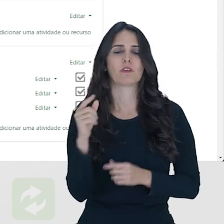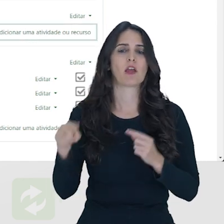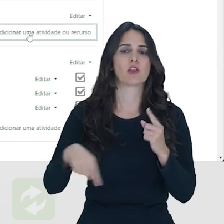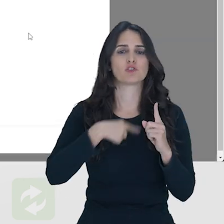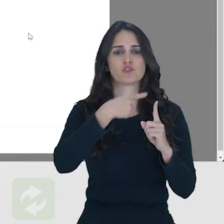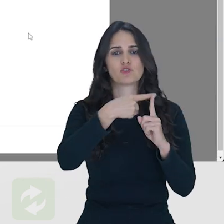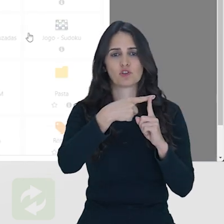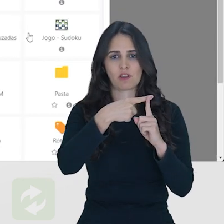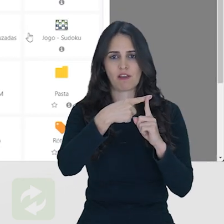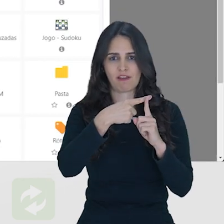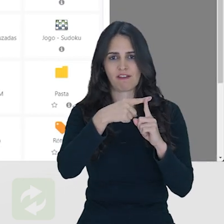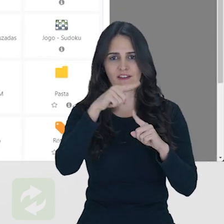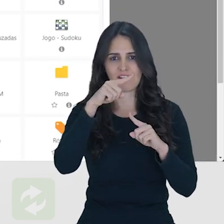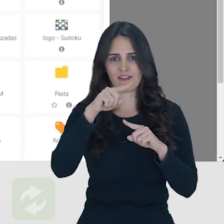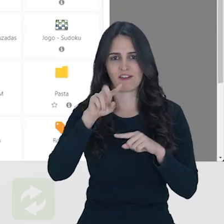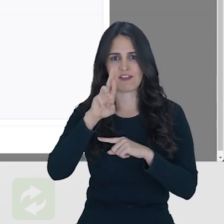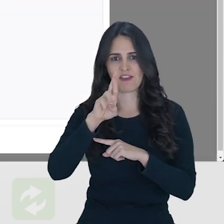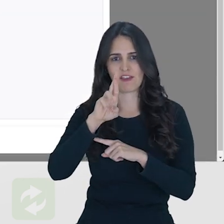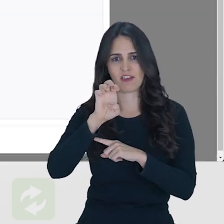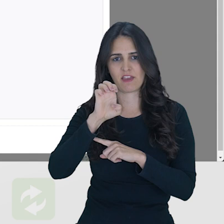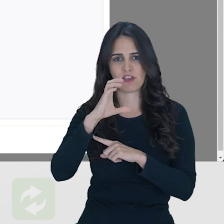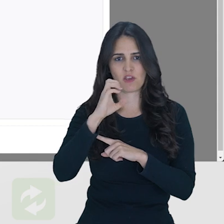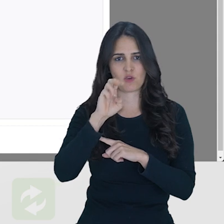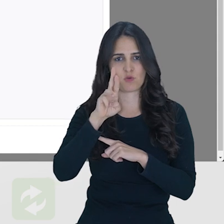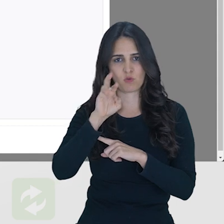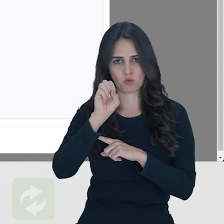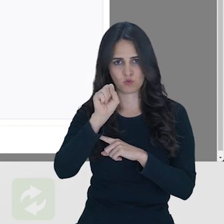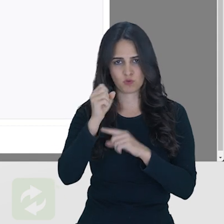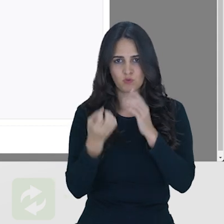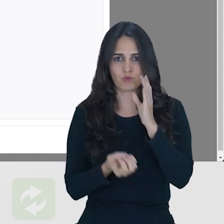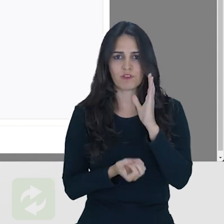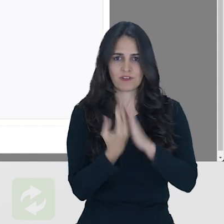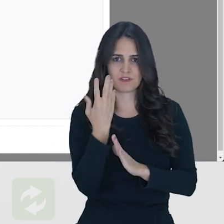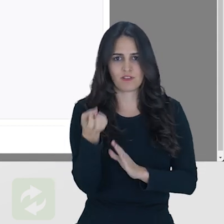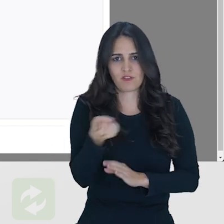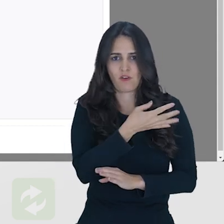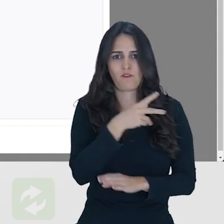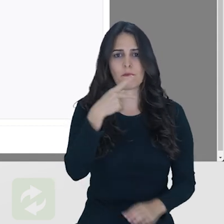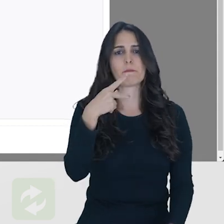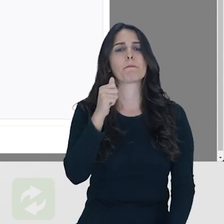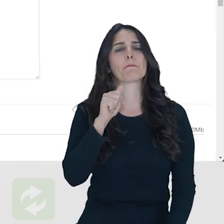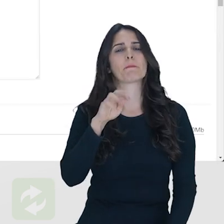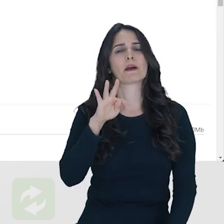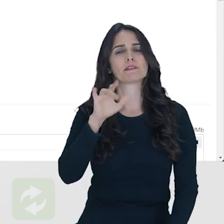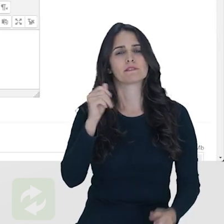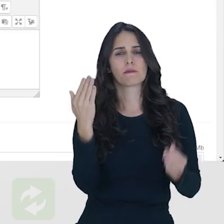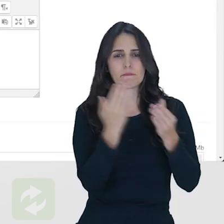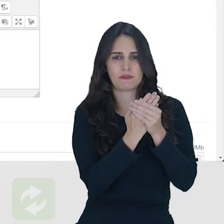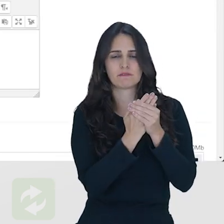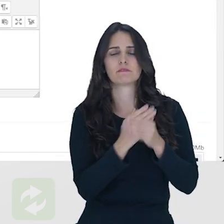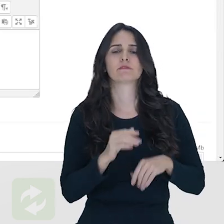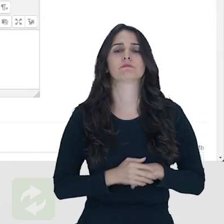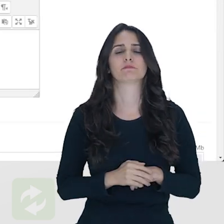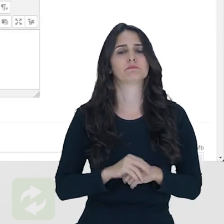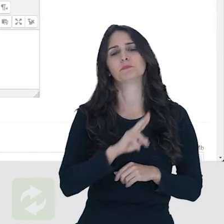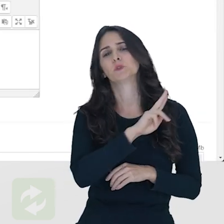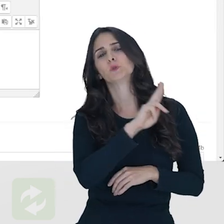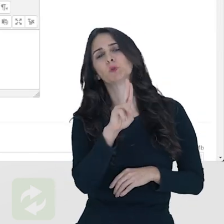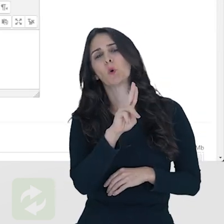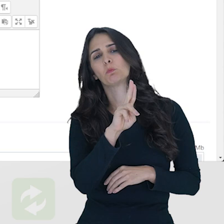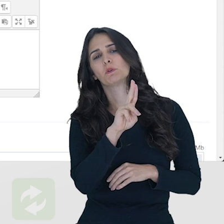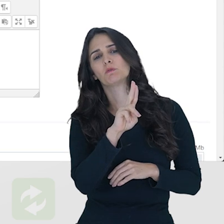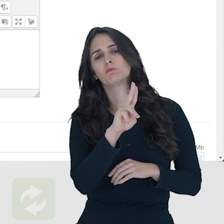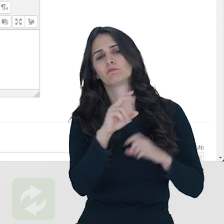adicionar uma atividade ou recurso vamos em Recursos pasta adicionar uma nova pasta e aí